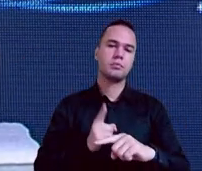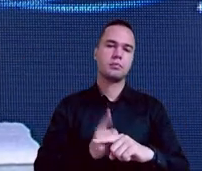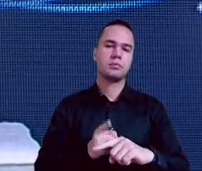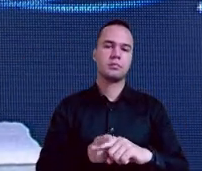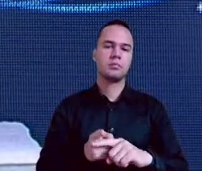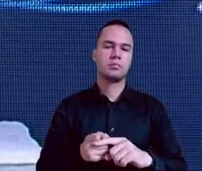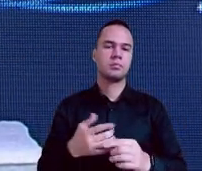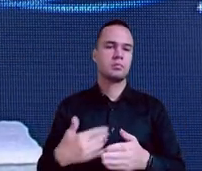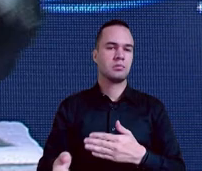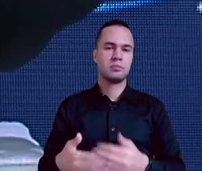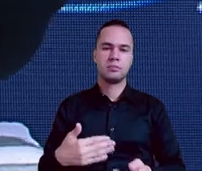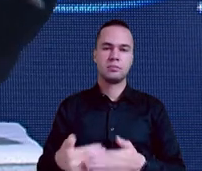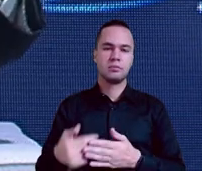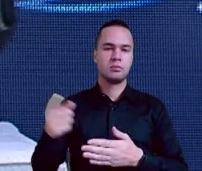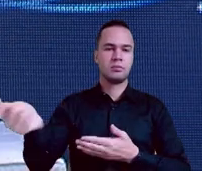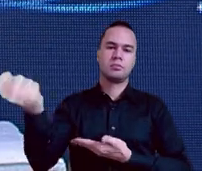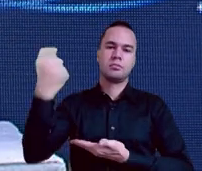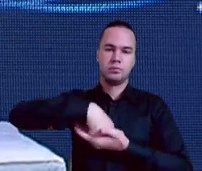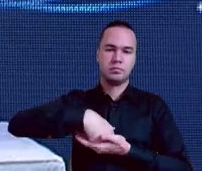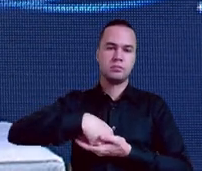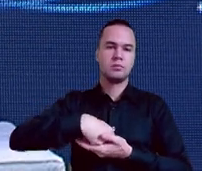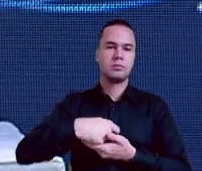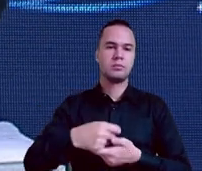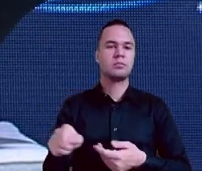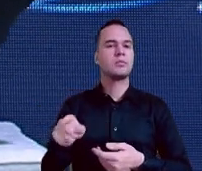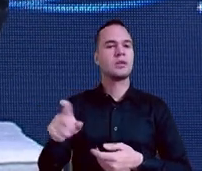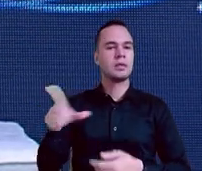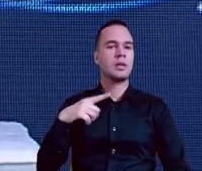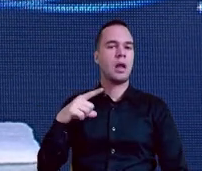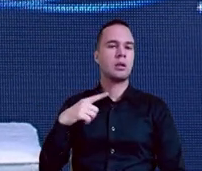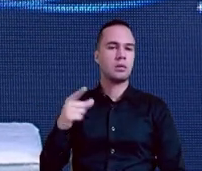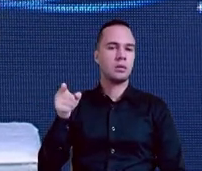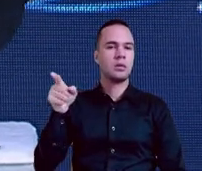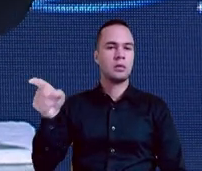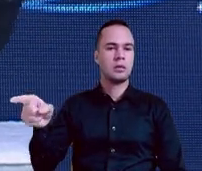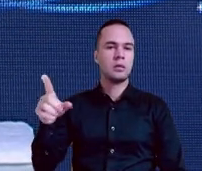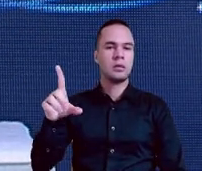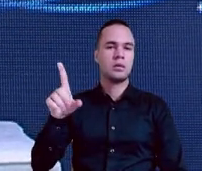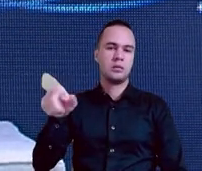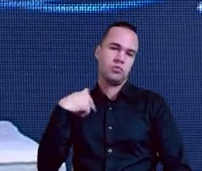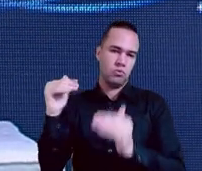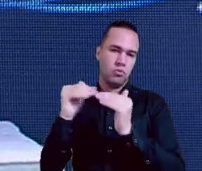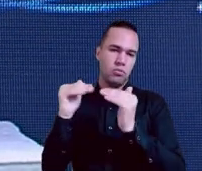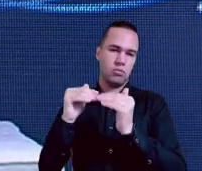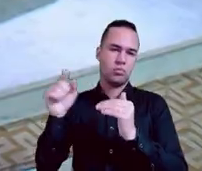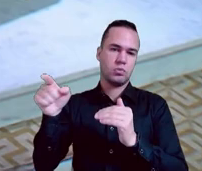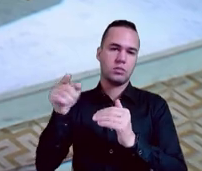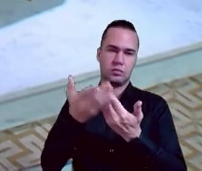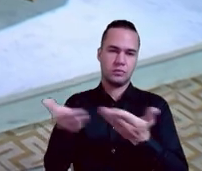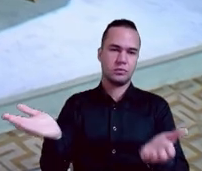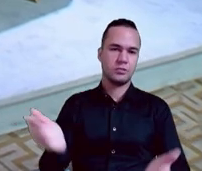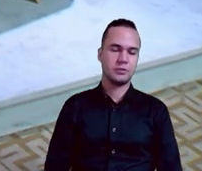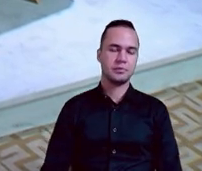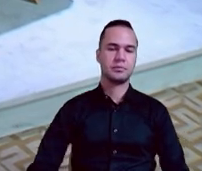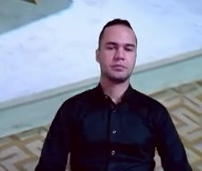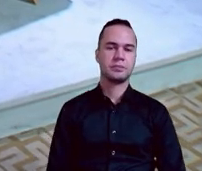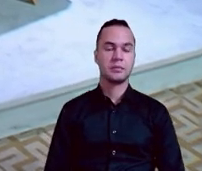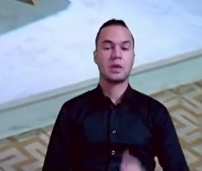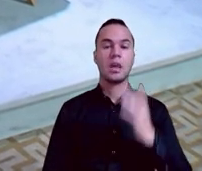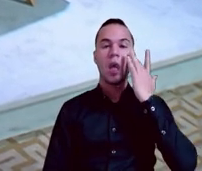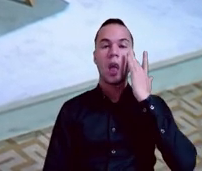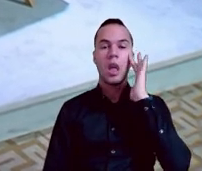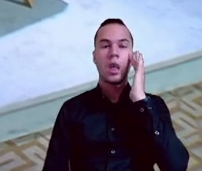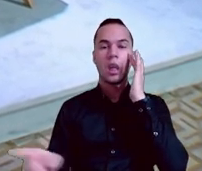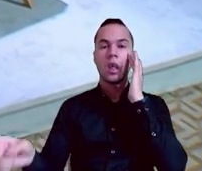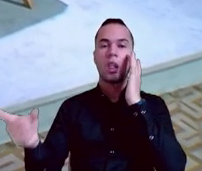investidor por mais que tenha dry powder no mercado eu concordo com a Carol eu concordo com você João eu acho que os grandes investidores